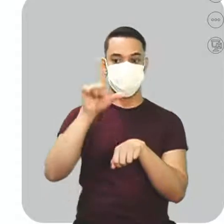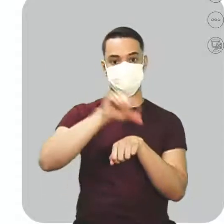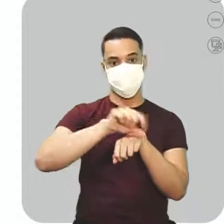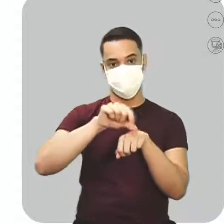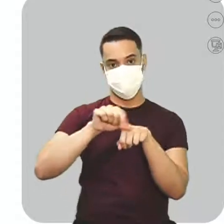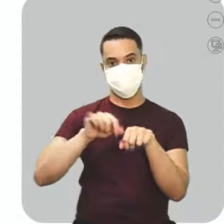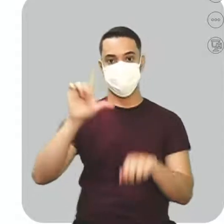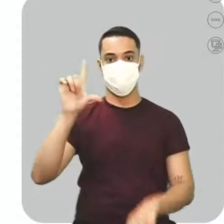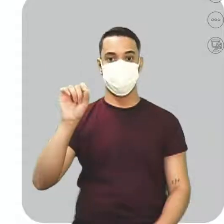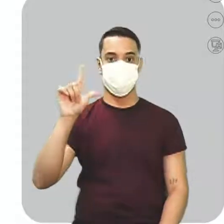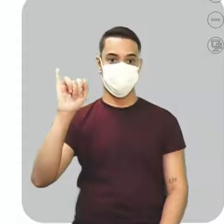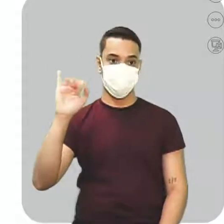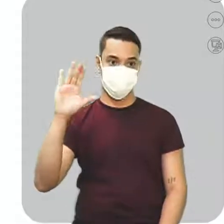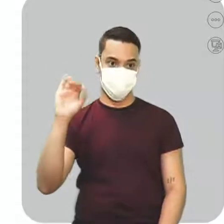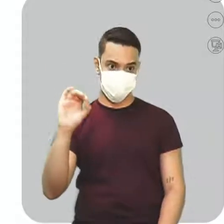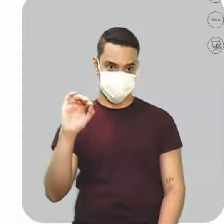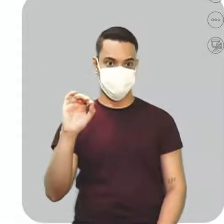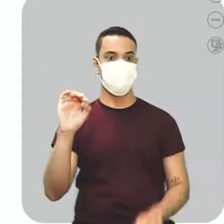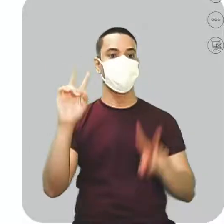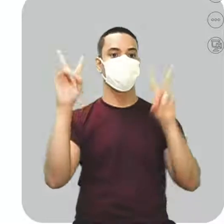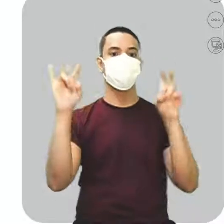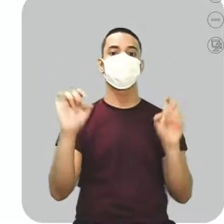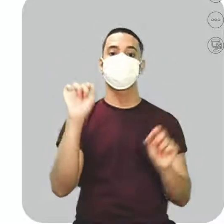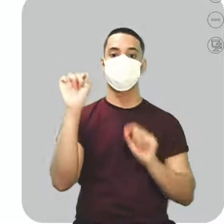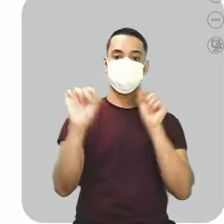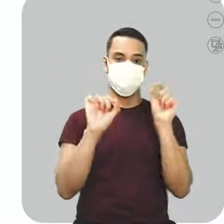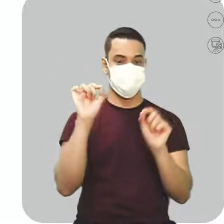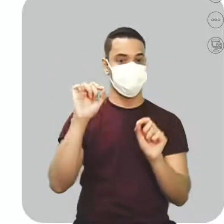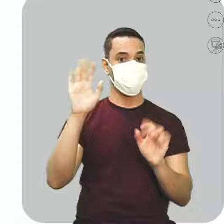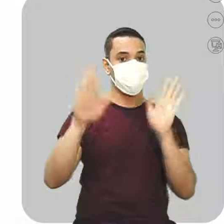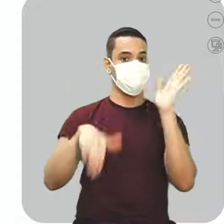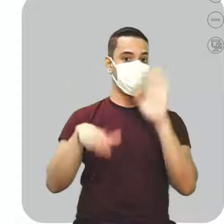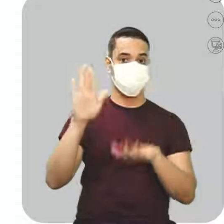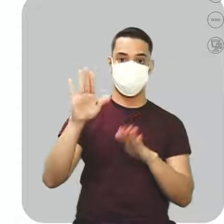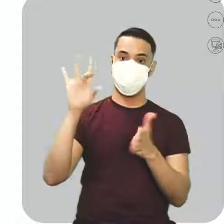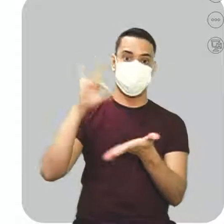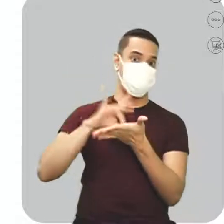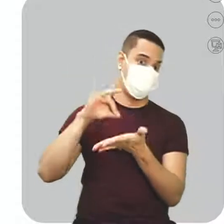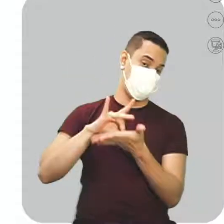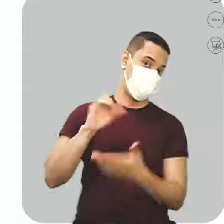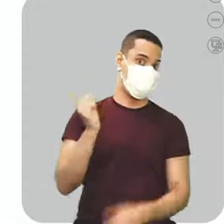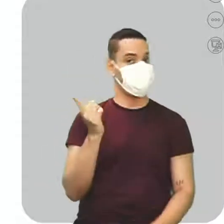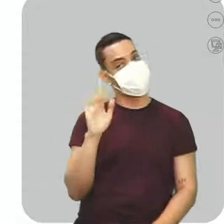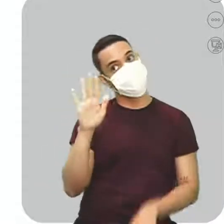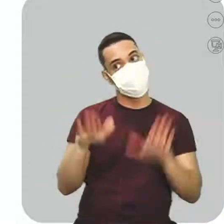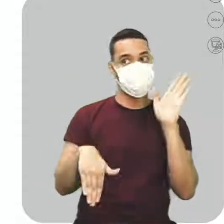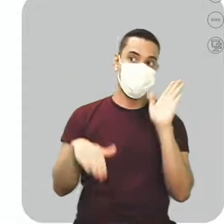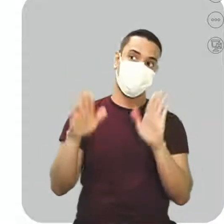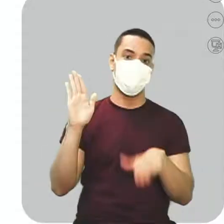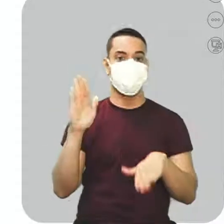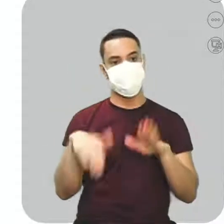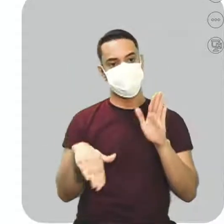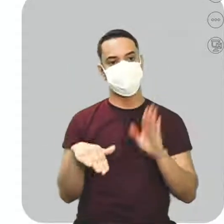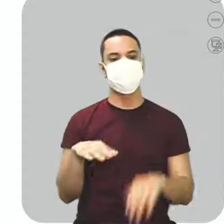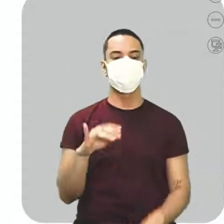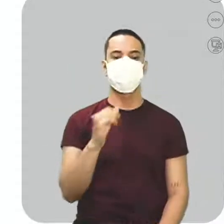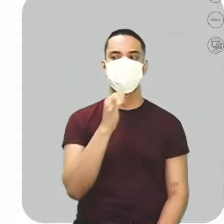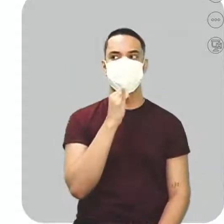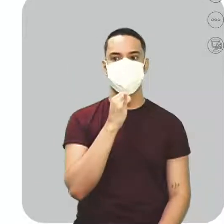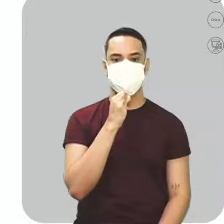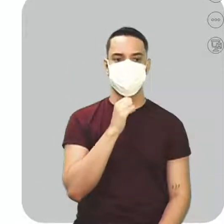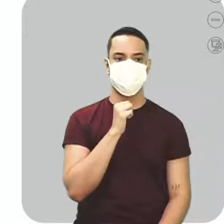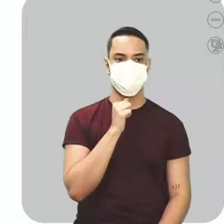Argumento lógico, né? Baseia-se em relações nem sempre verdadeiras, tá? Veja bem aqui,